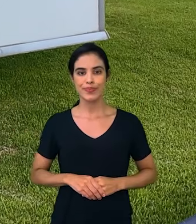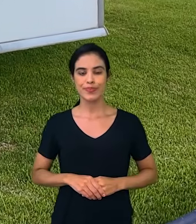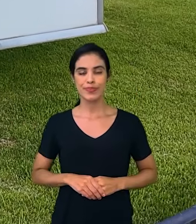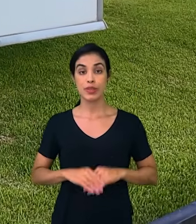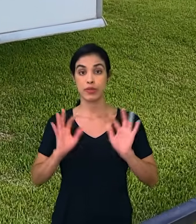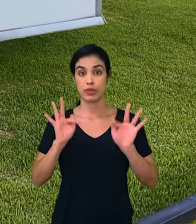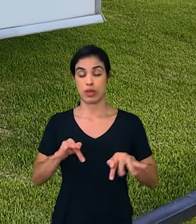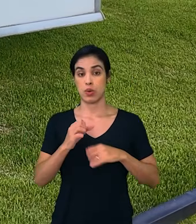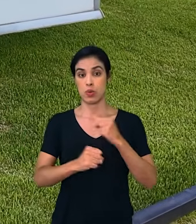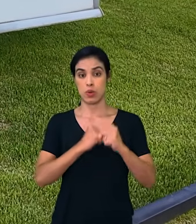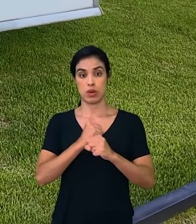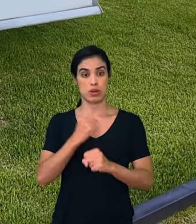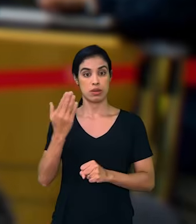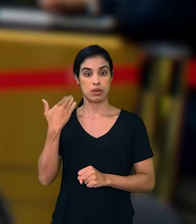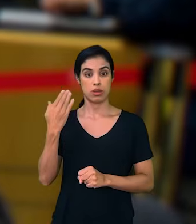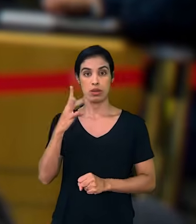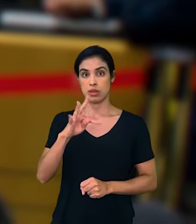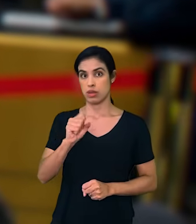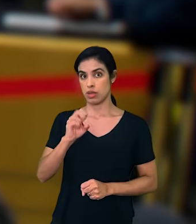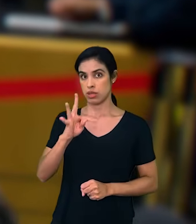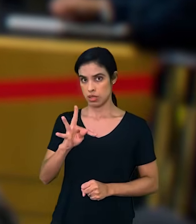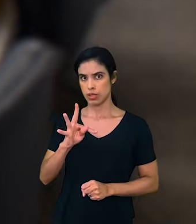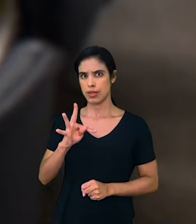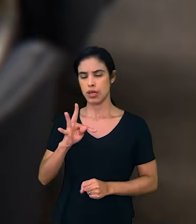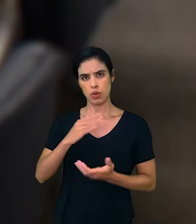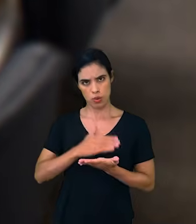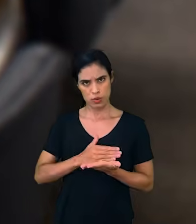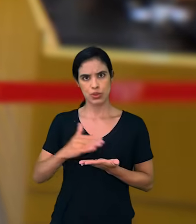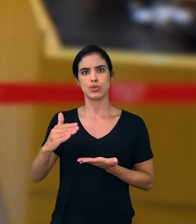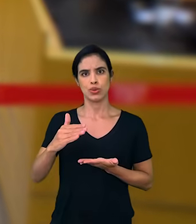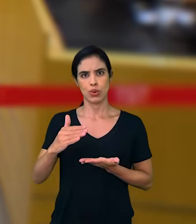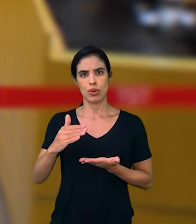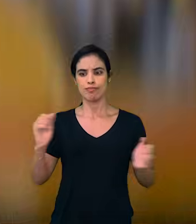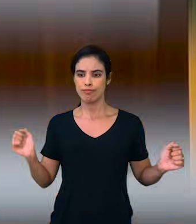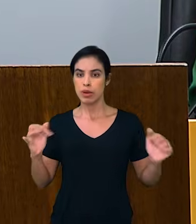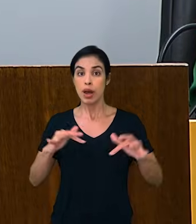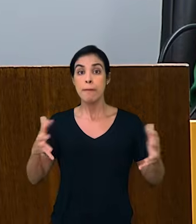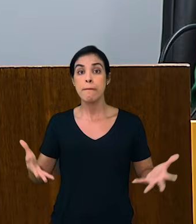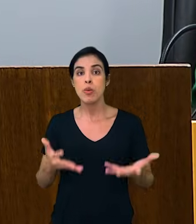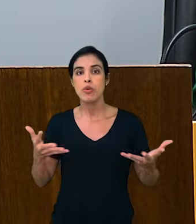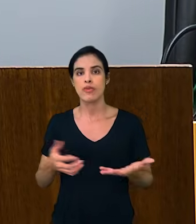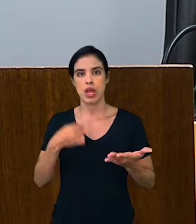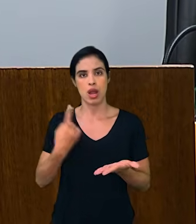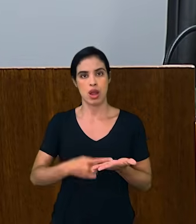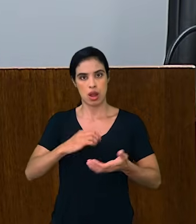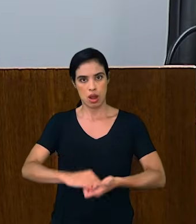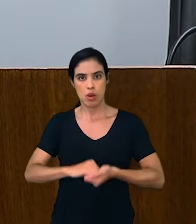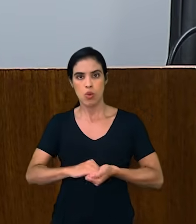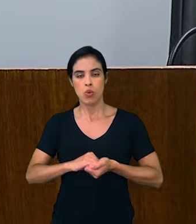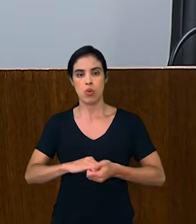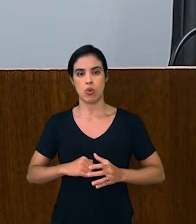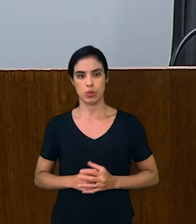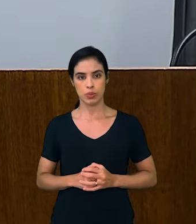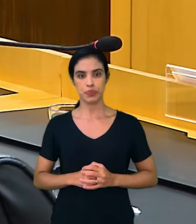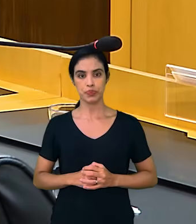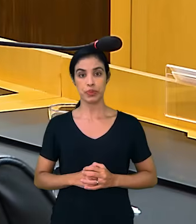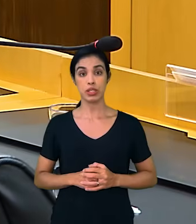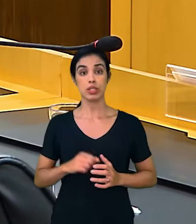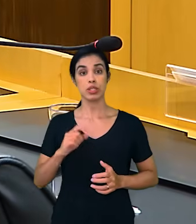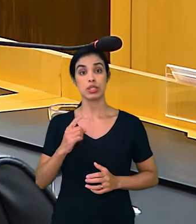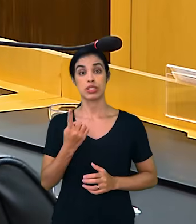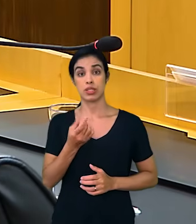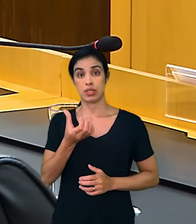Desde o final do ano passado, o TST entrou numa sequência de conciliações. Há 3 dias do encerramento das atividades,